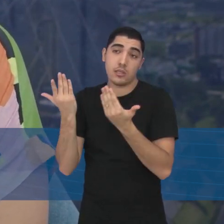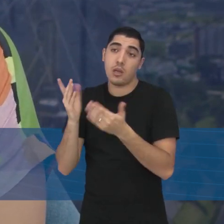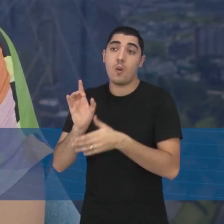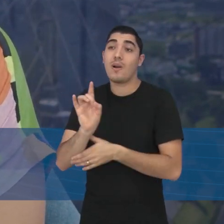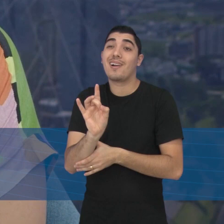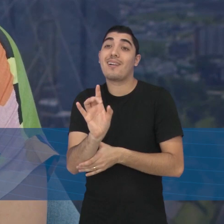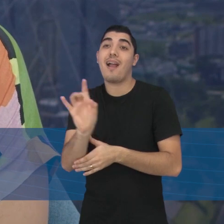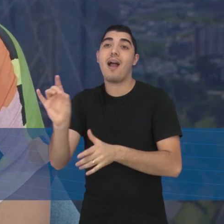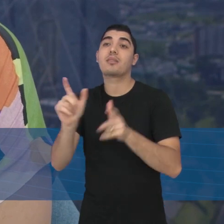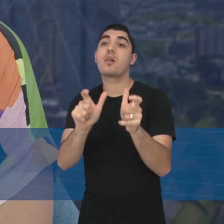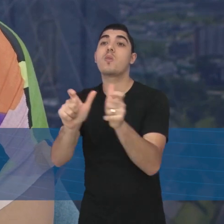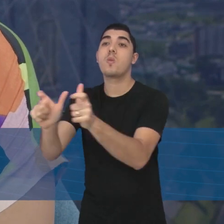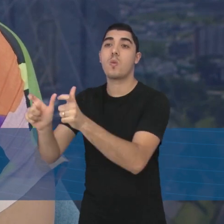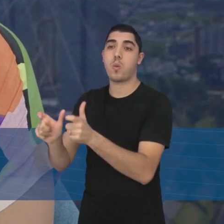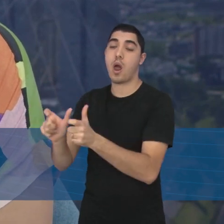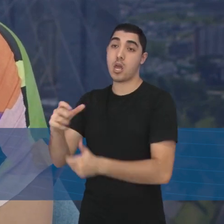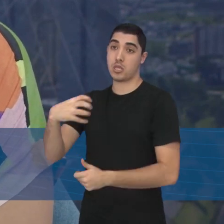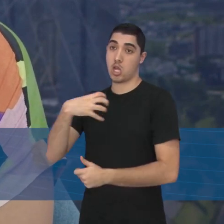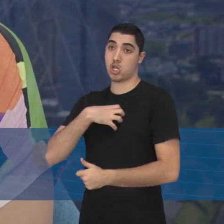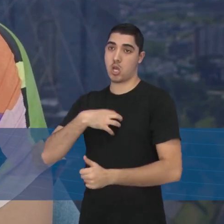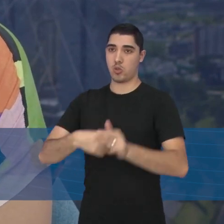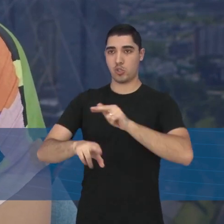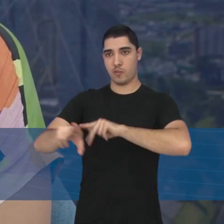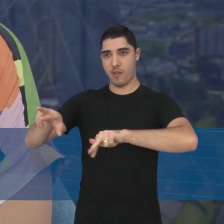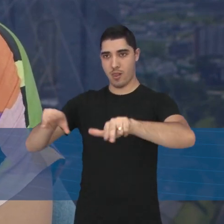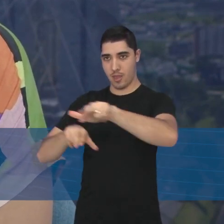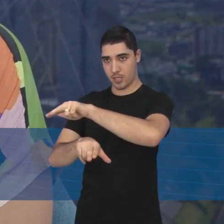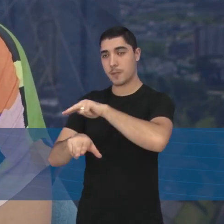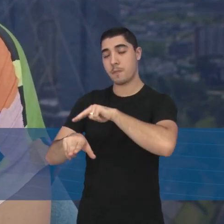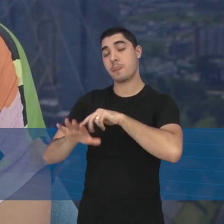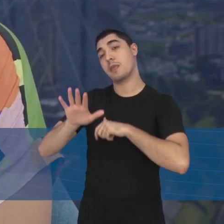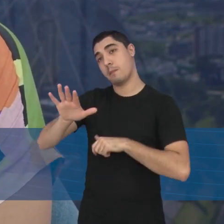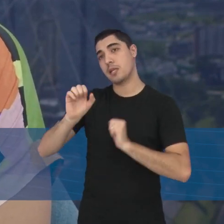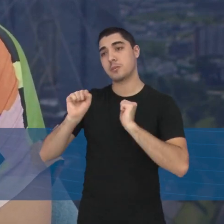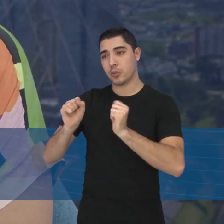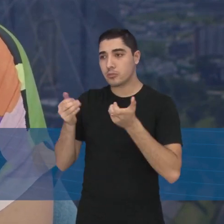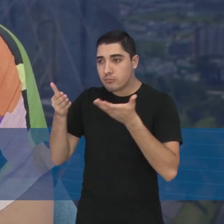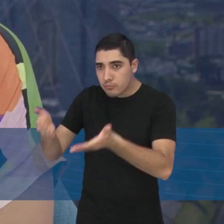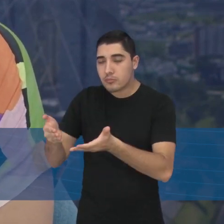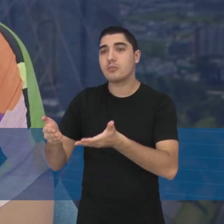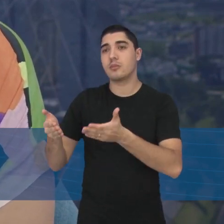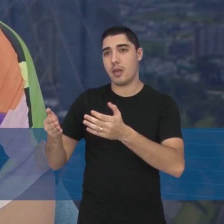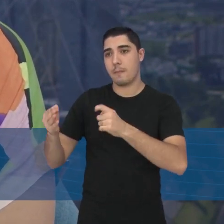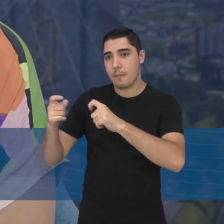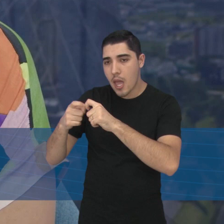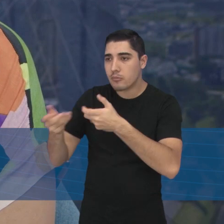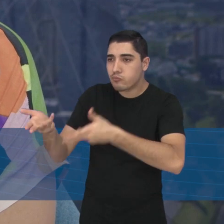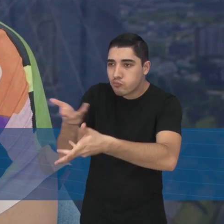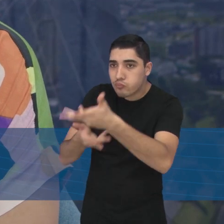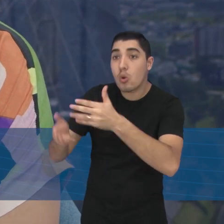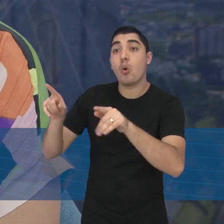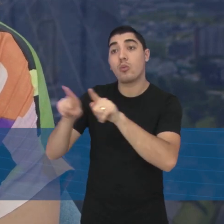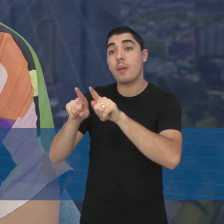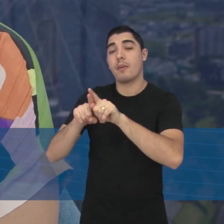se organiza de uma forma, mas sempre vai ter esse protocolo de algumas consultas, alguns encontros até definir sobre esse